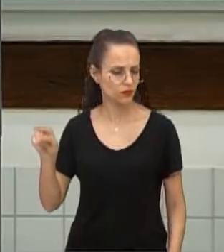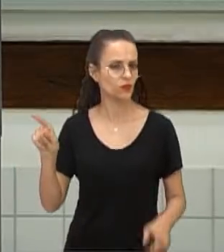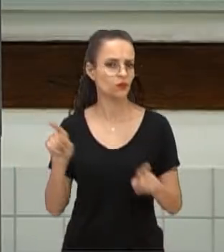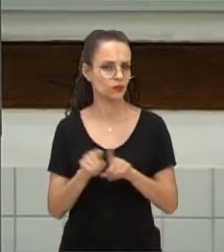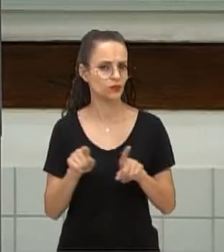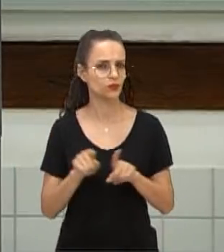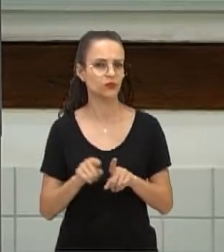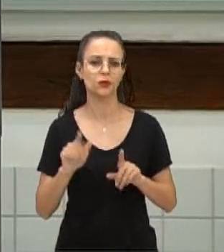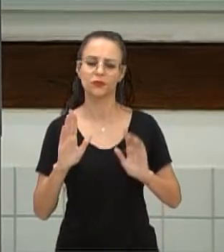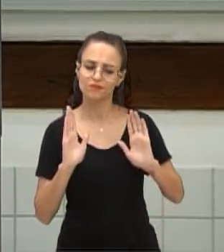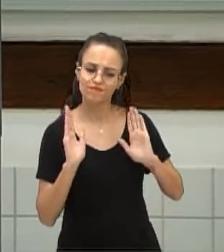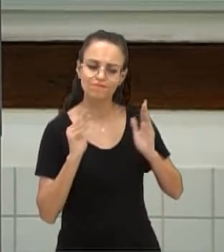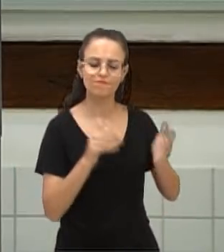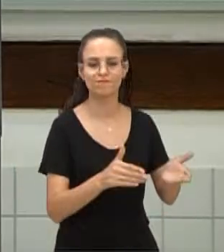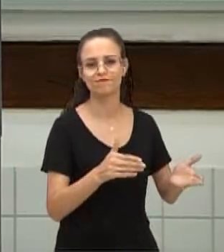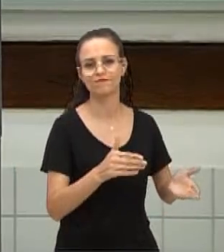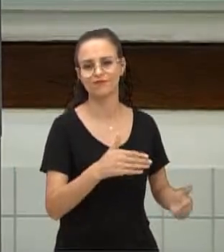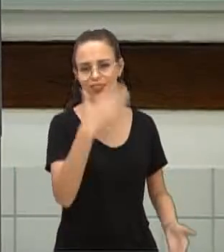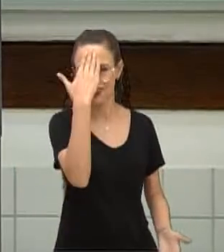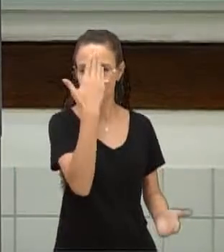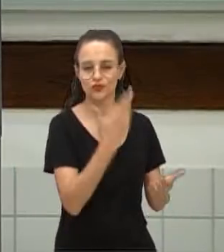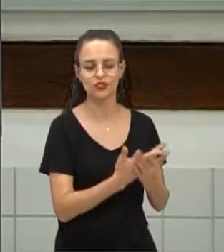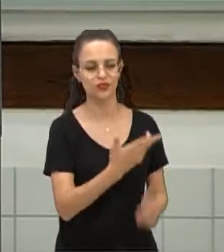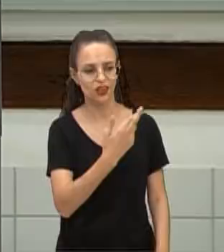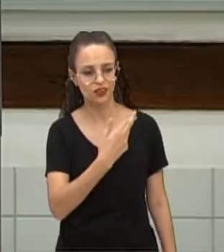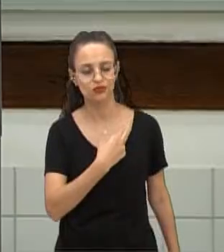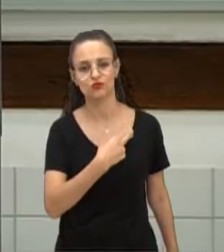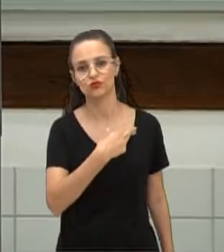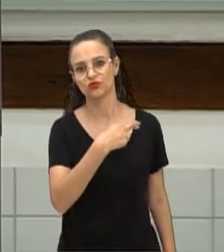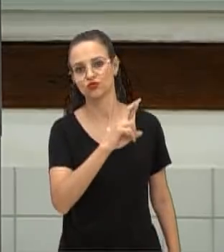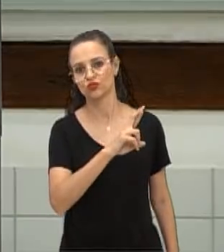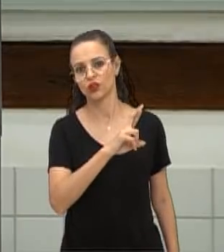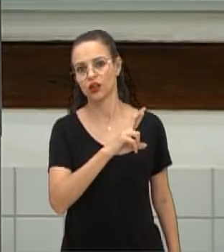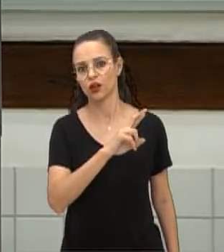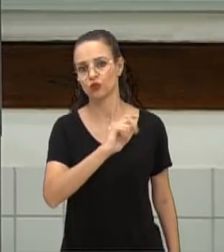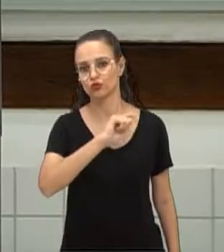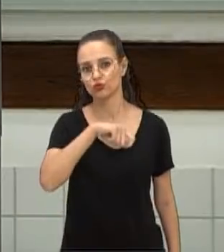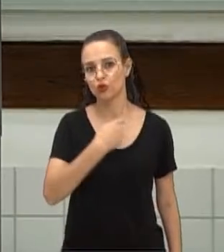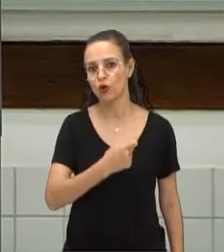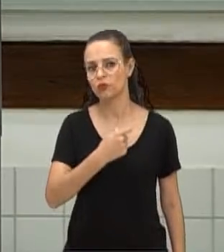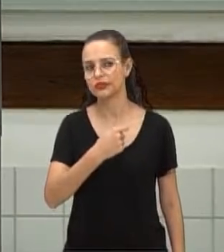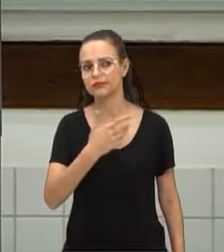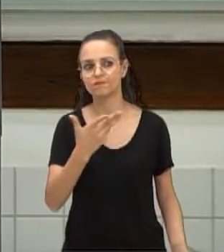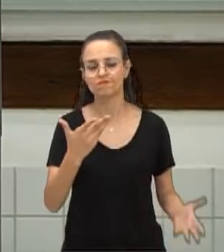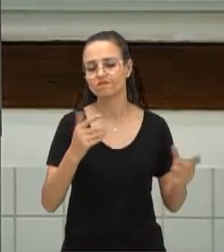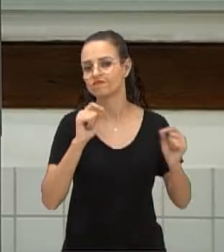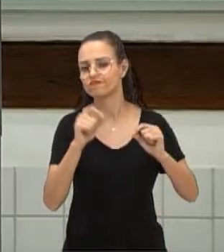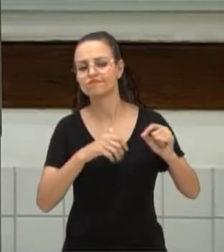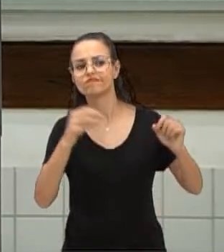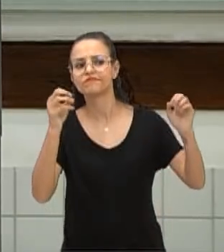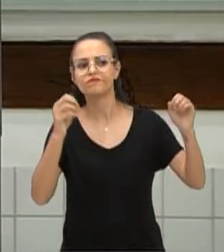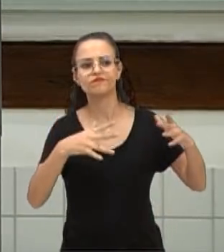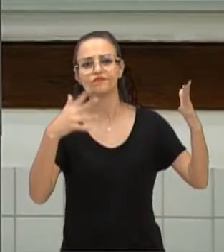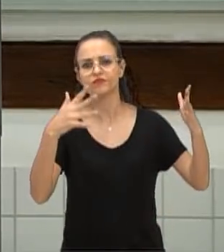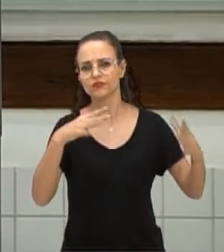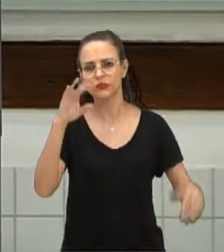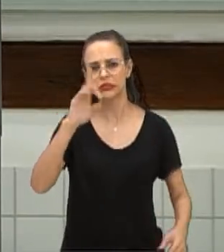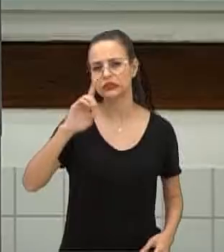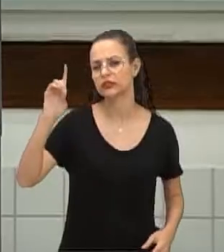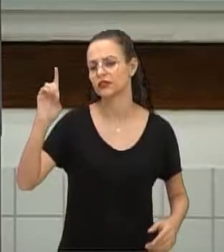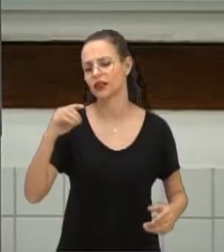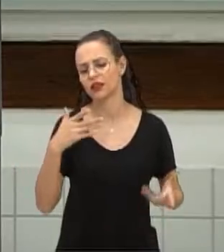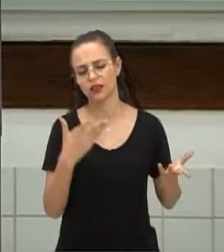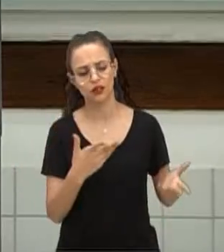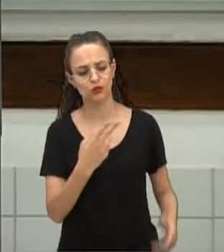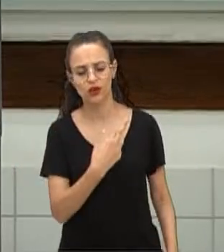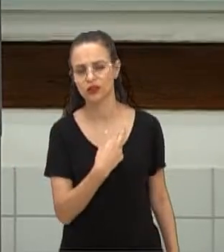era criacionista, ou seja, ele acreditava num ser maior que tivesse originado os